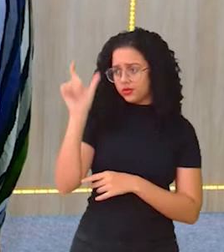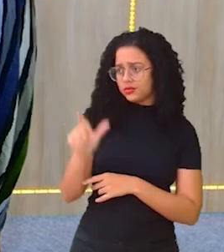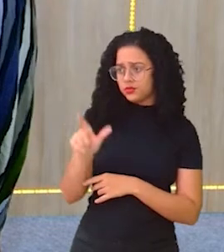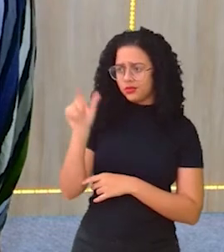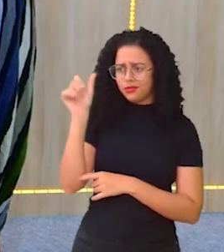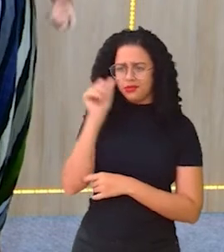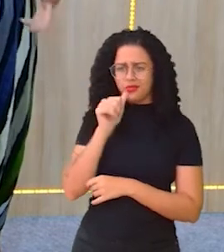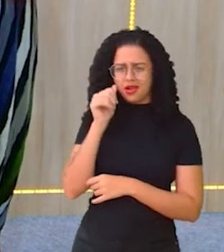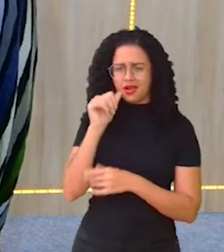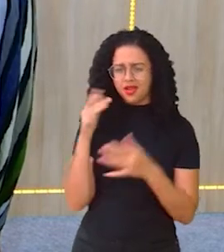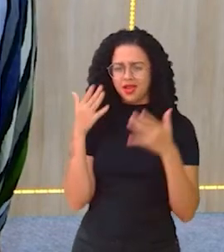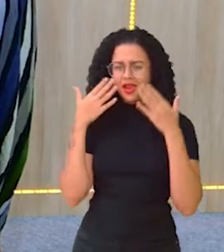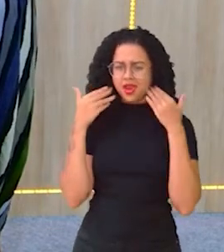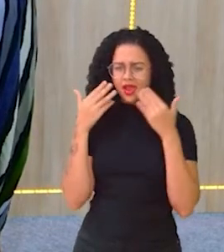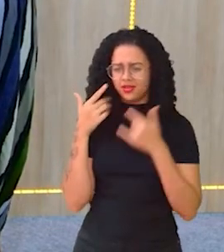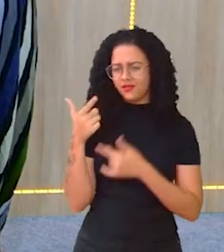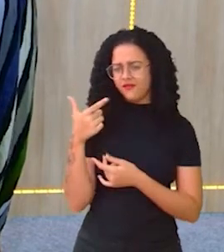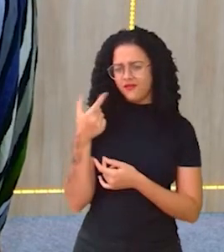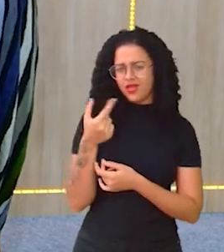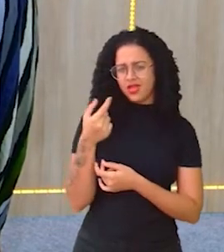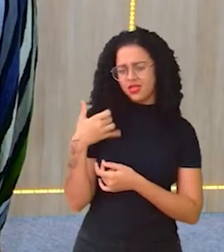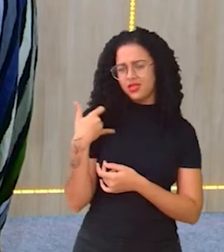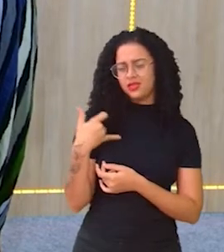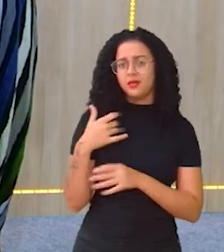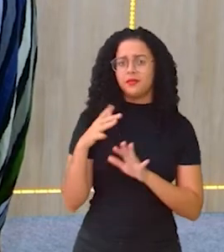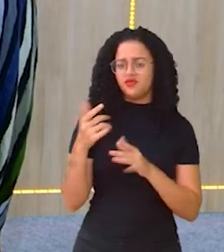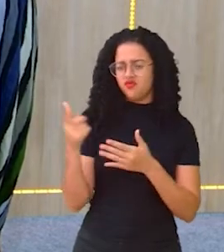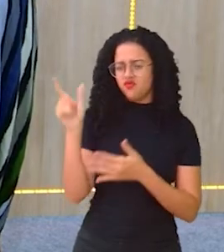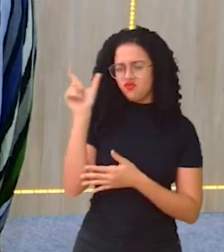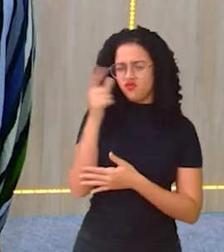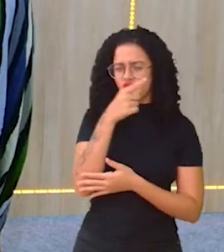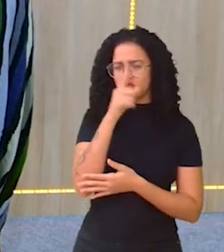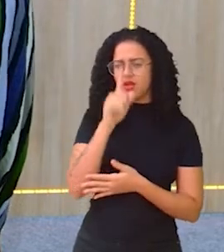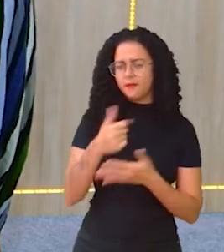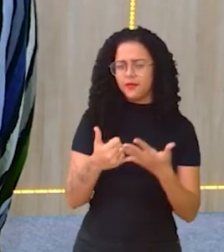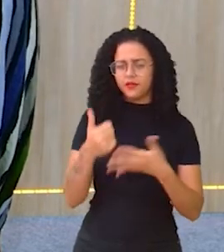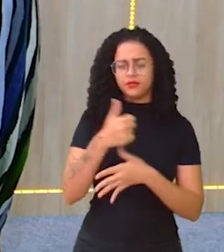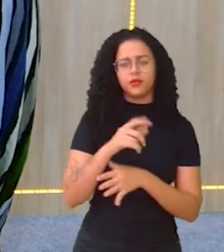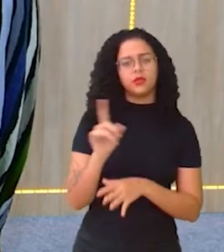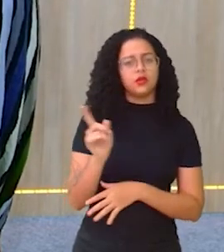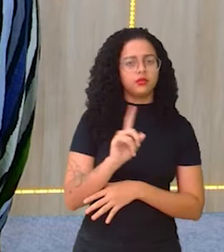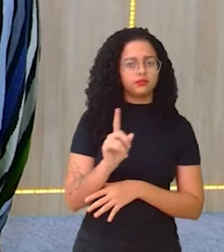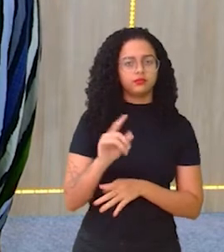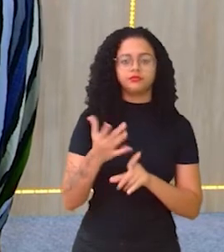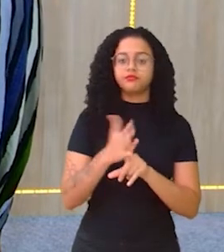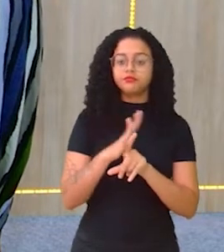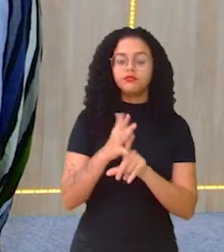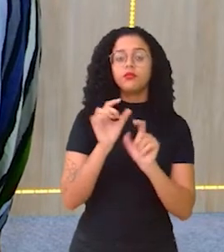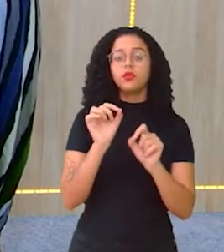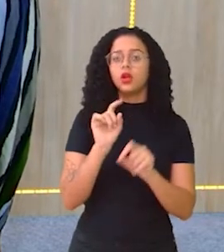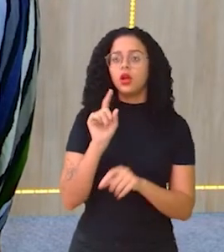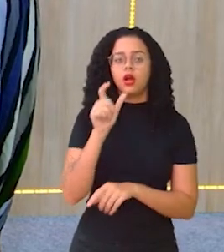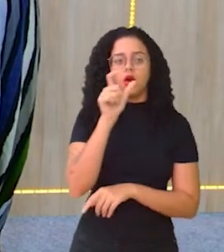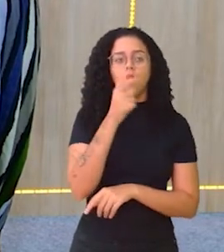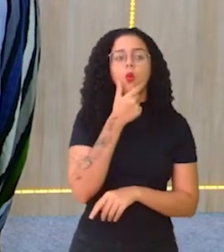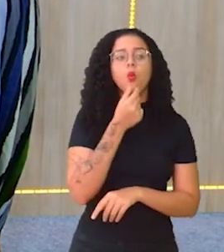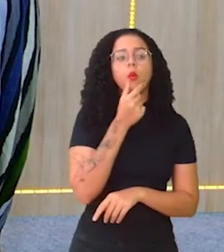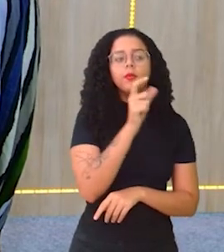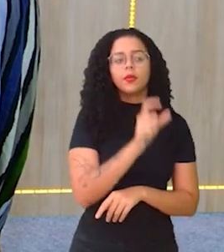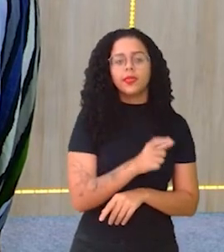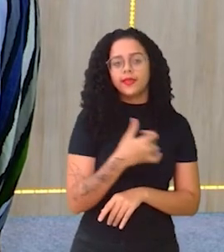20 anos, você é um privilegiado. Mas veja, o que a gente está trazendo sobre abuso é que ele não se sentia pronto para